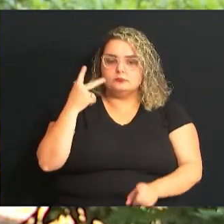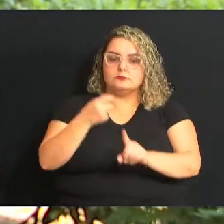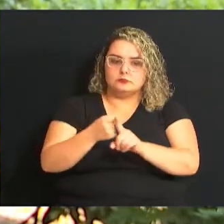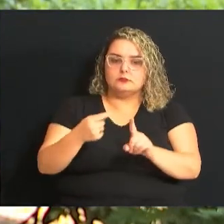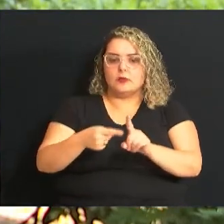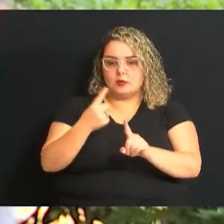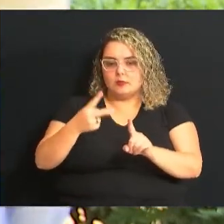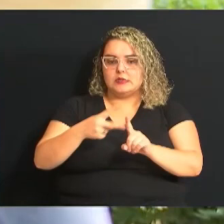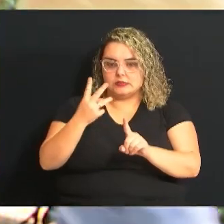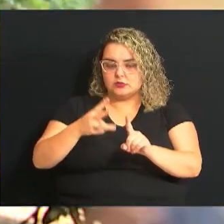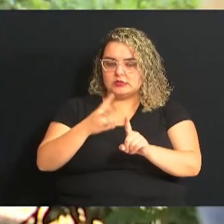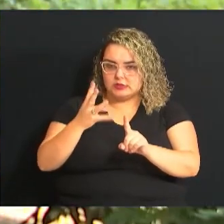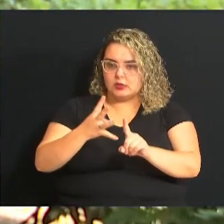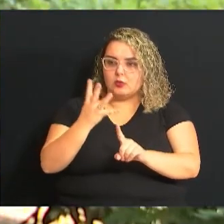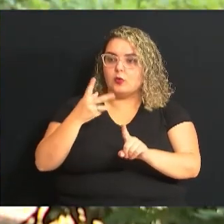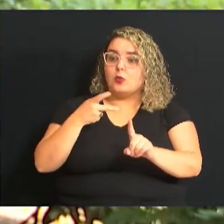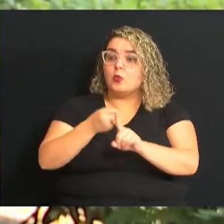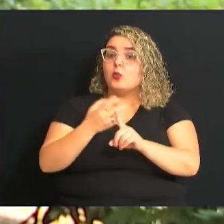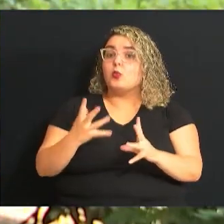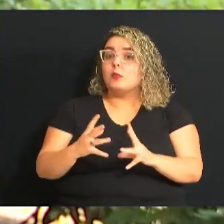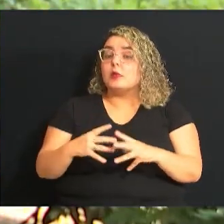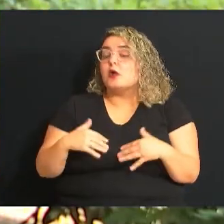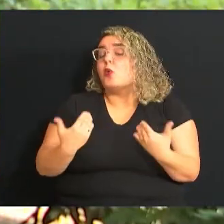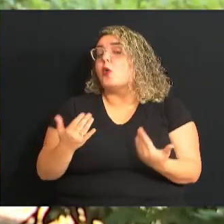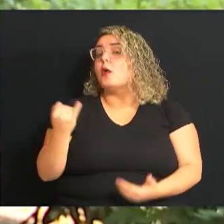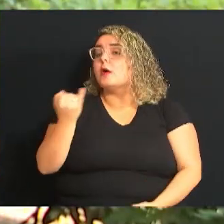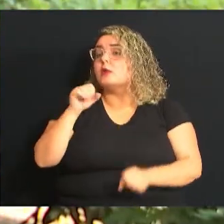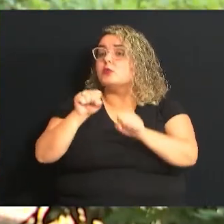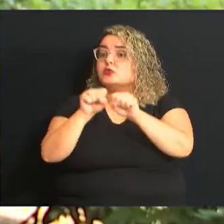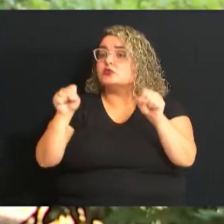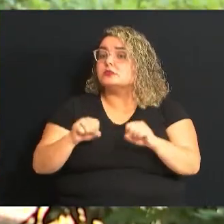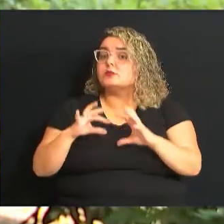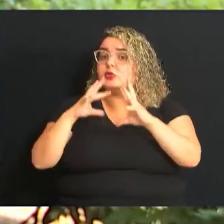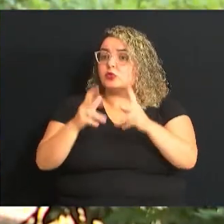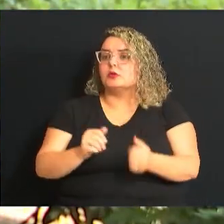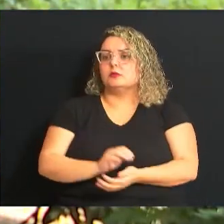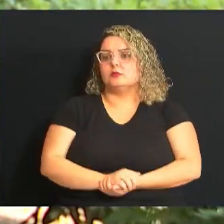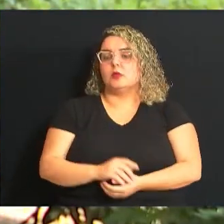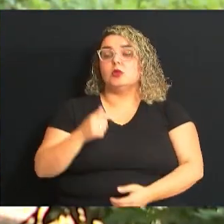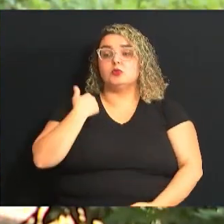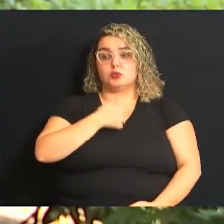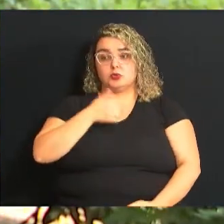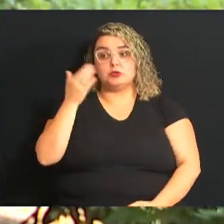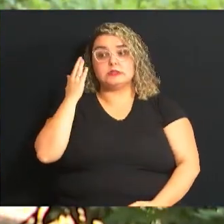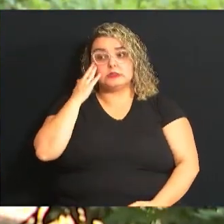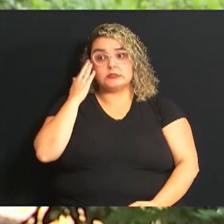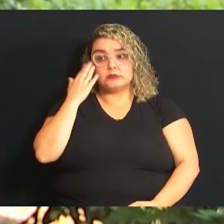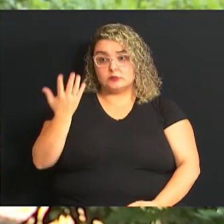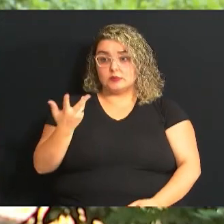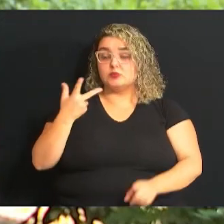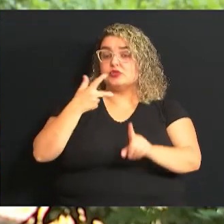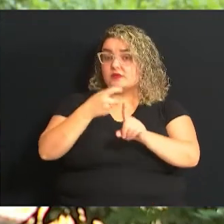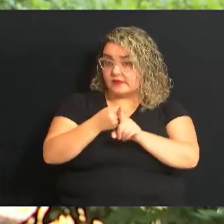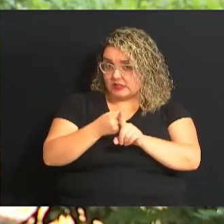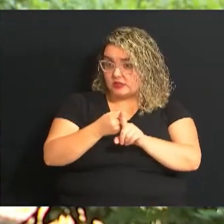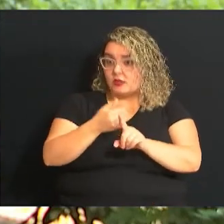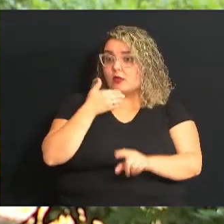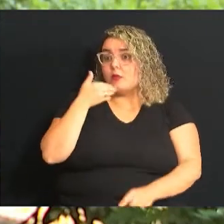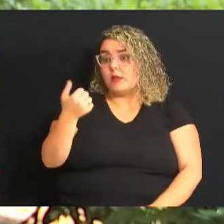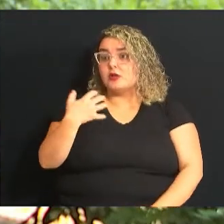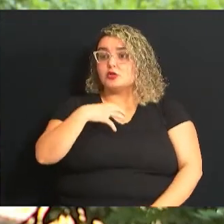e quarta, mas qual a importância desse esquema completo? Nós sabemos que as vacinas é o melhor meio